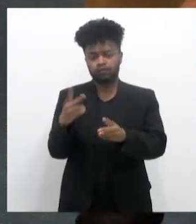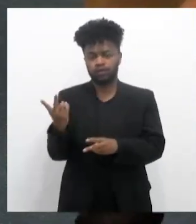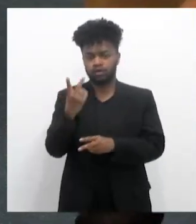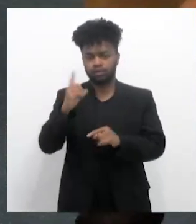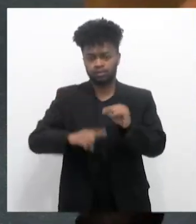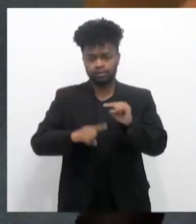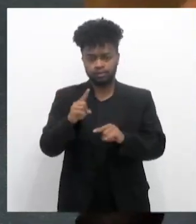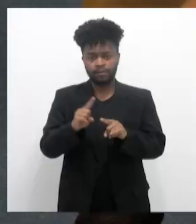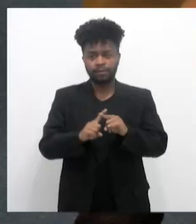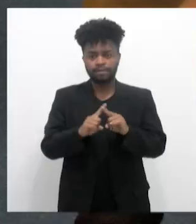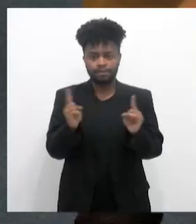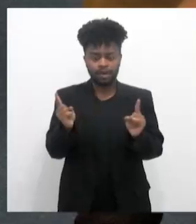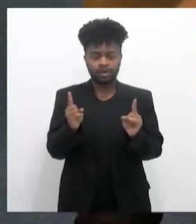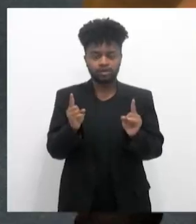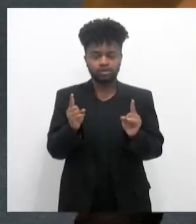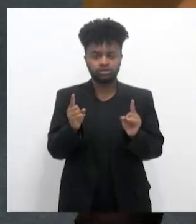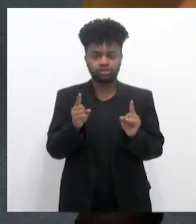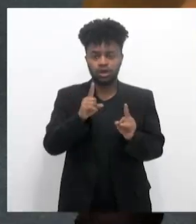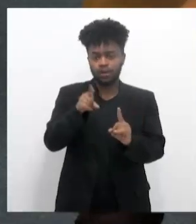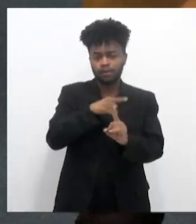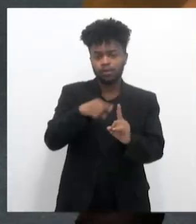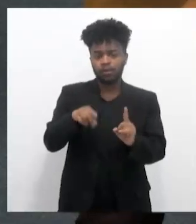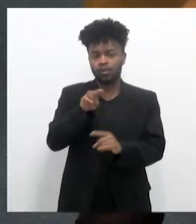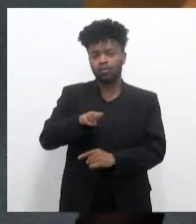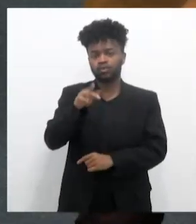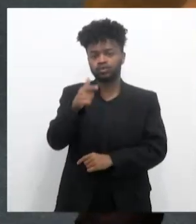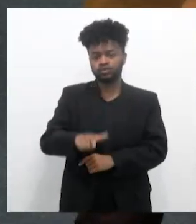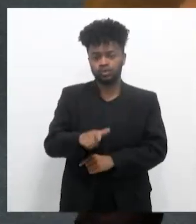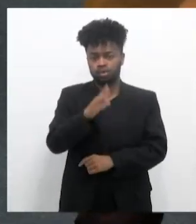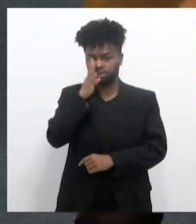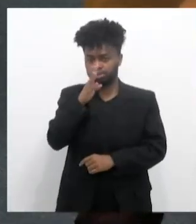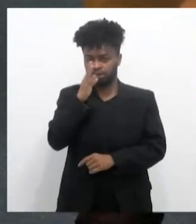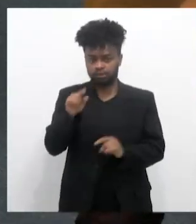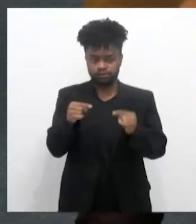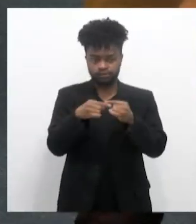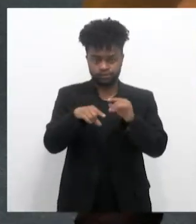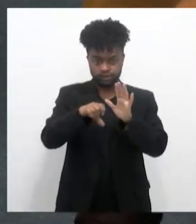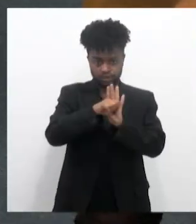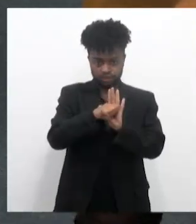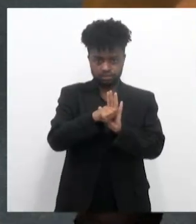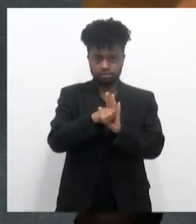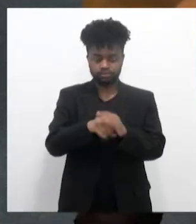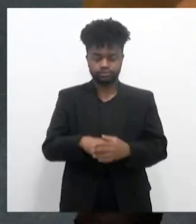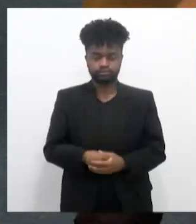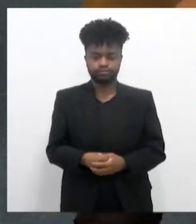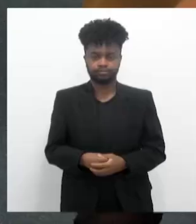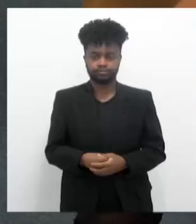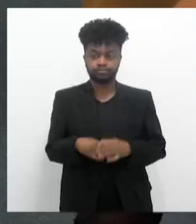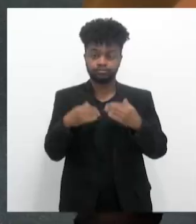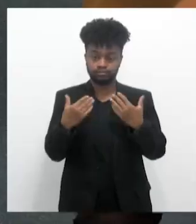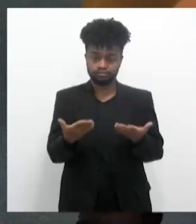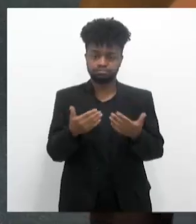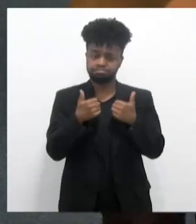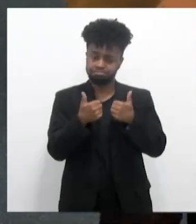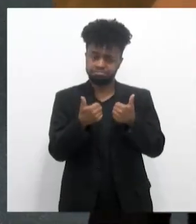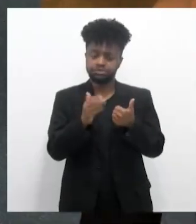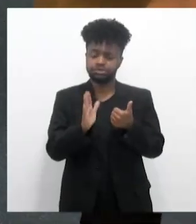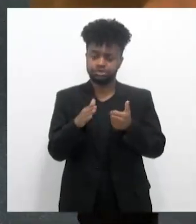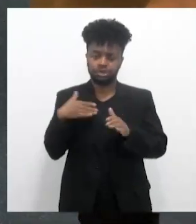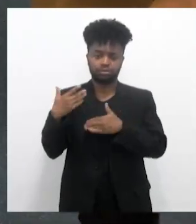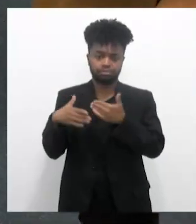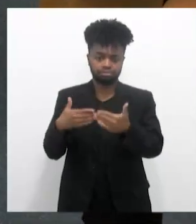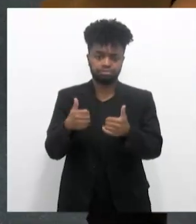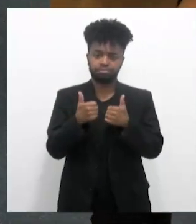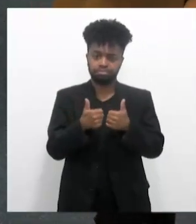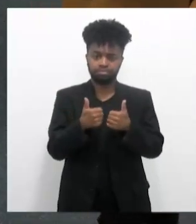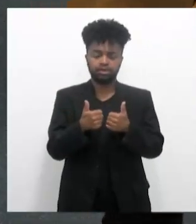material, mas veda que isso seja reutilizado de maneira criminosa, como clonagem. Então está tudo bem encaminhado. A